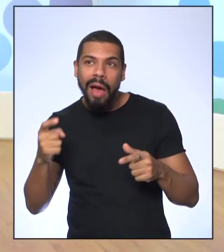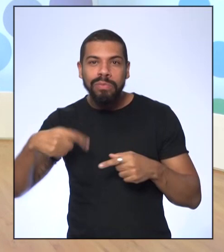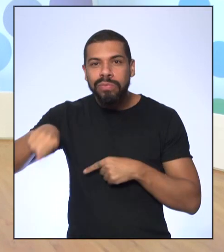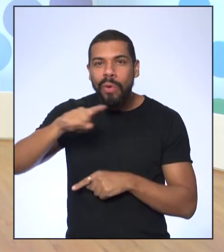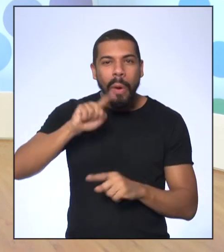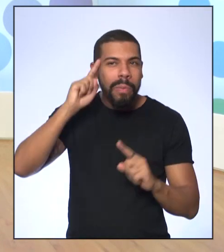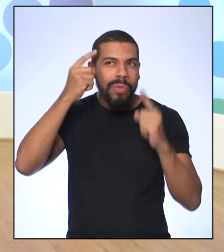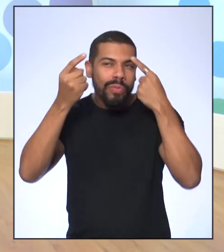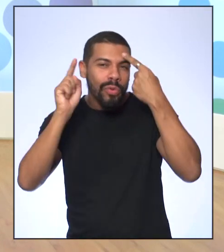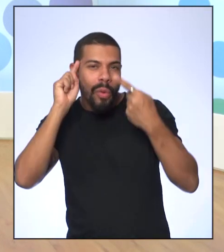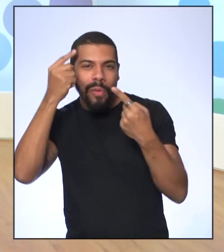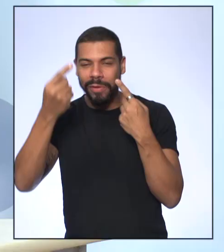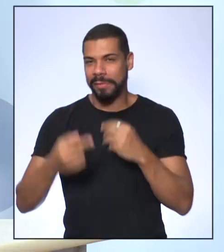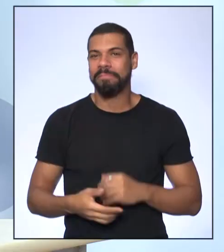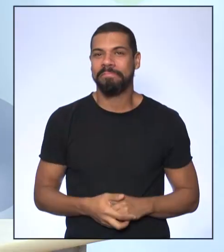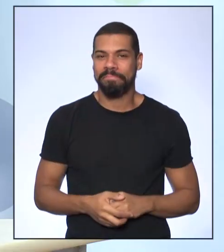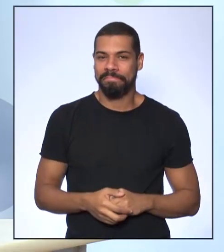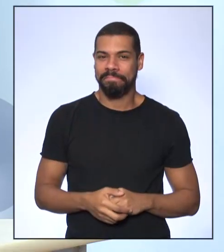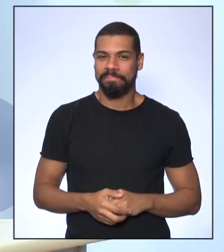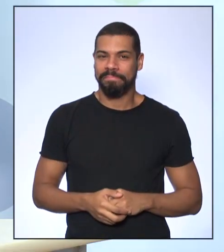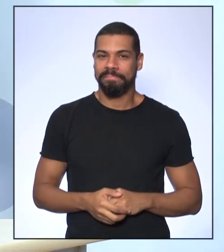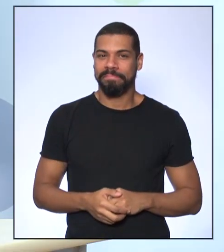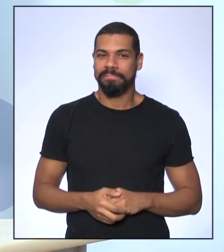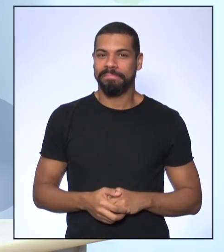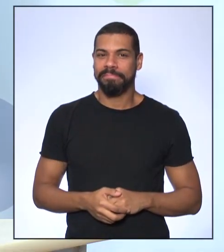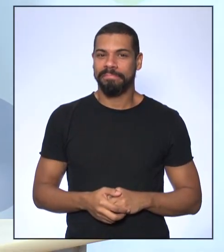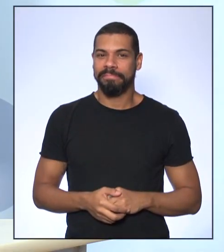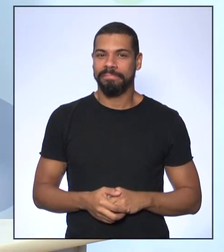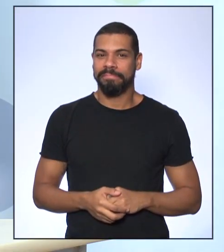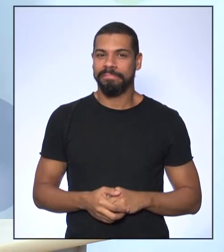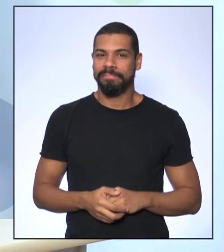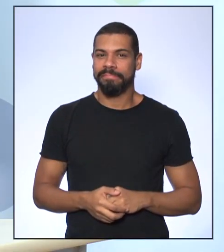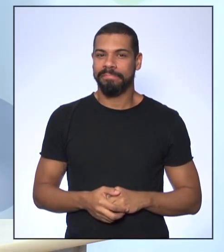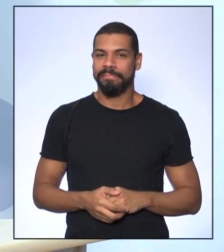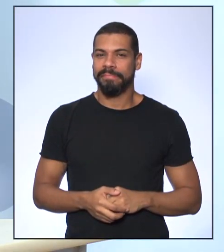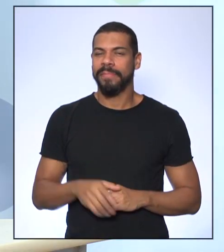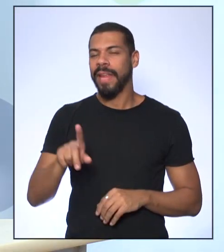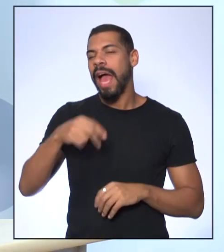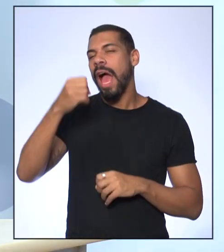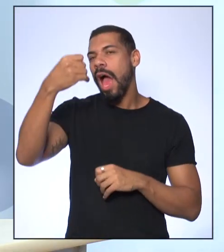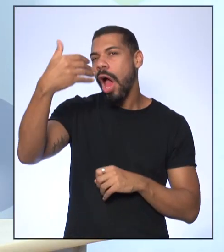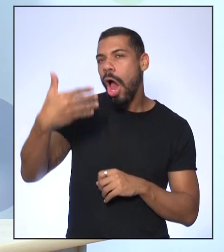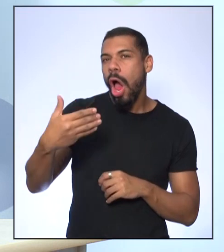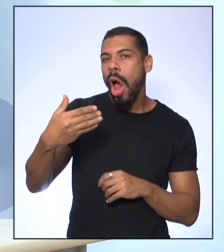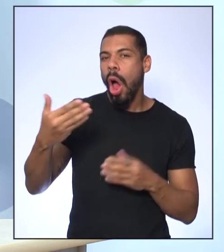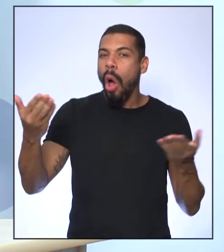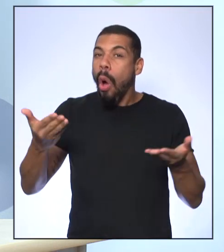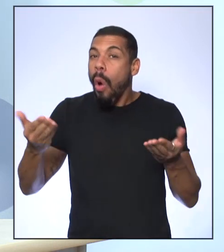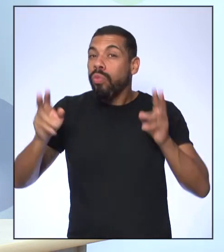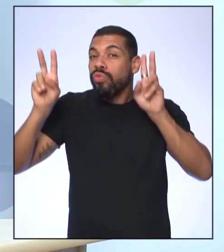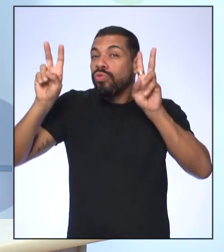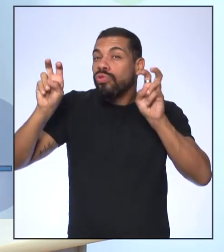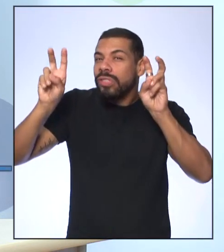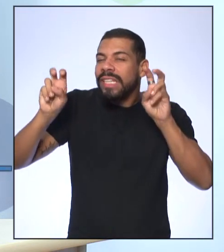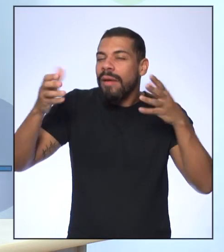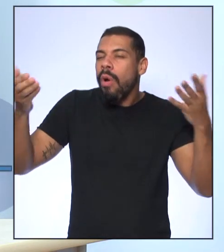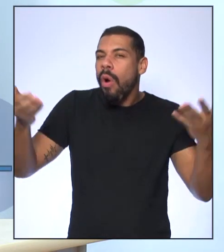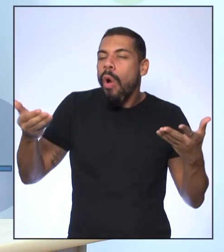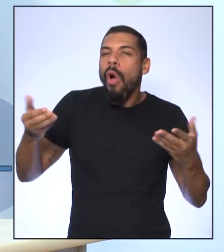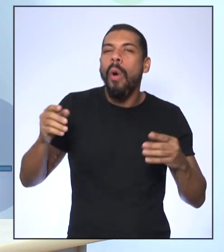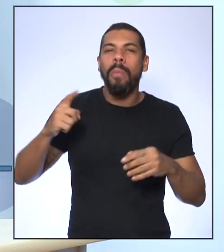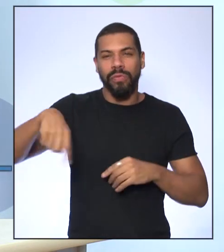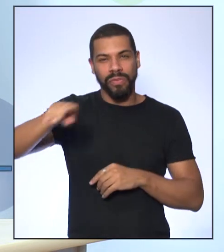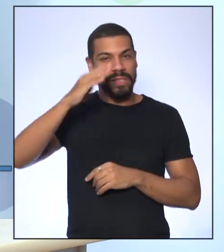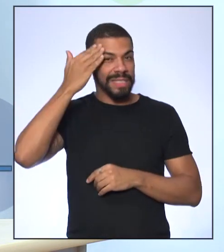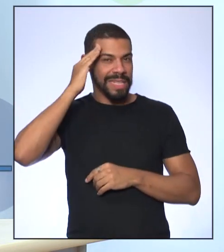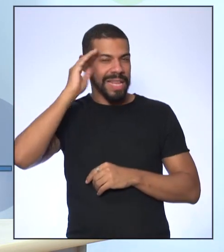interação, professora. Legal. Os impulsos nervosos eu passei um pouco por cima, porque não é muito o tema da aula, a gente só precisa entender que